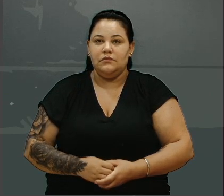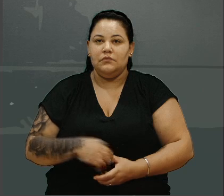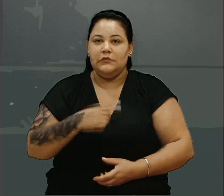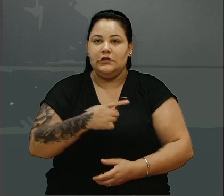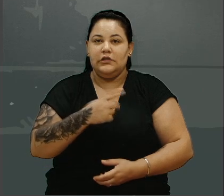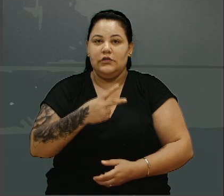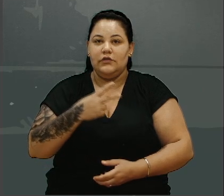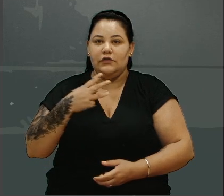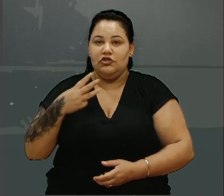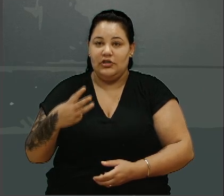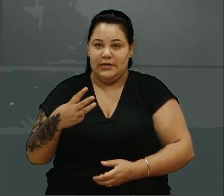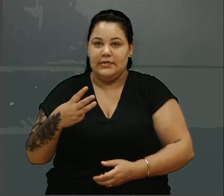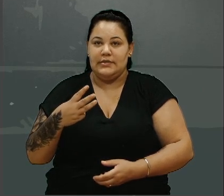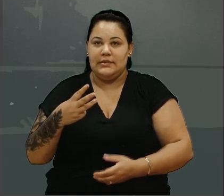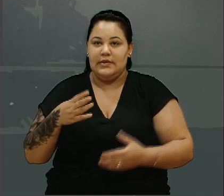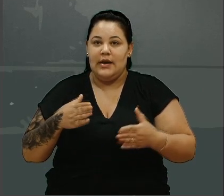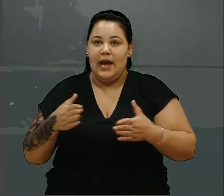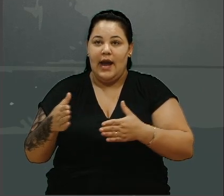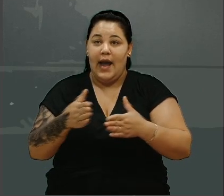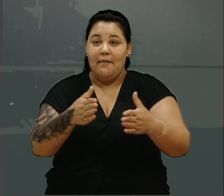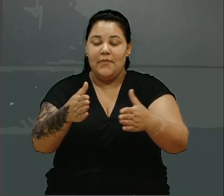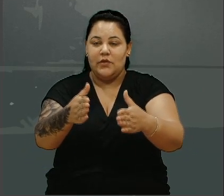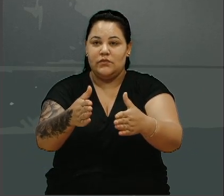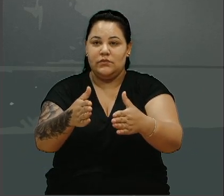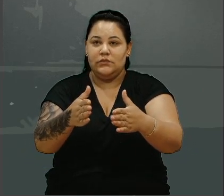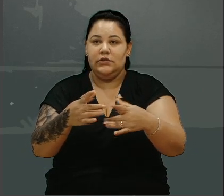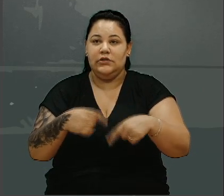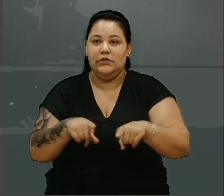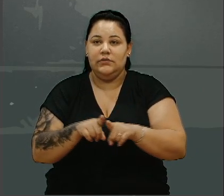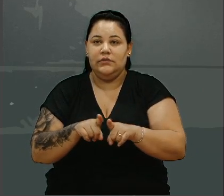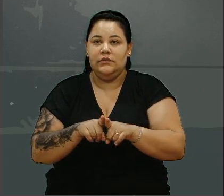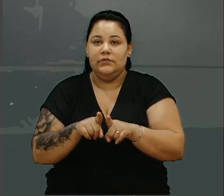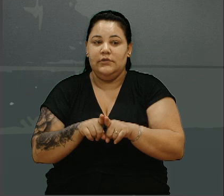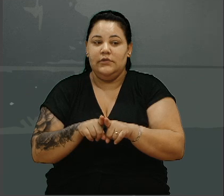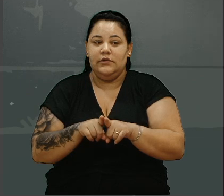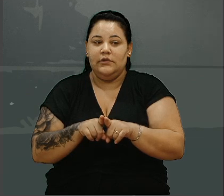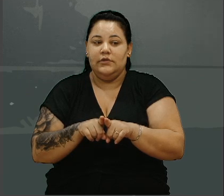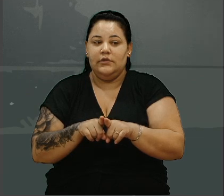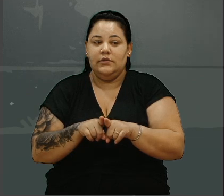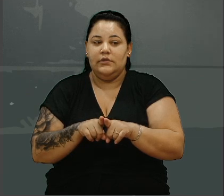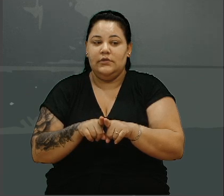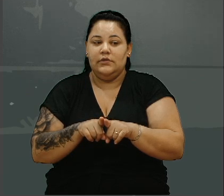123 roteiros de transporte escolar.